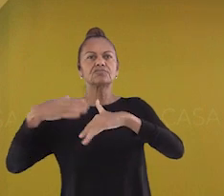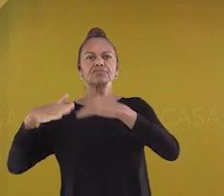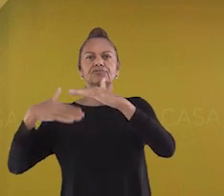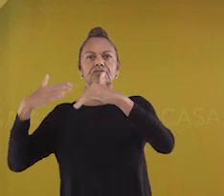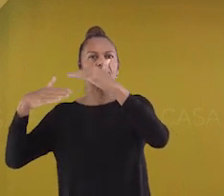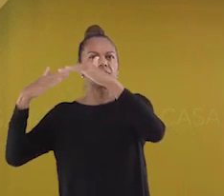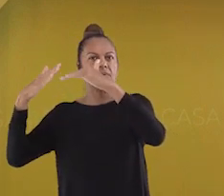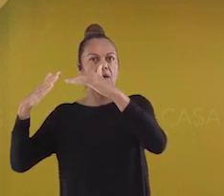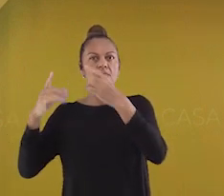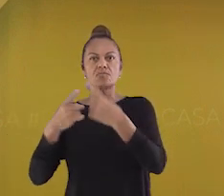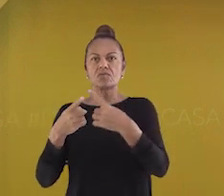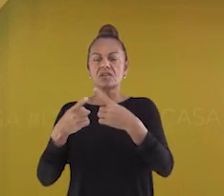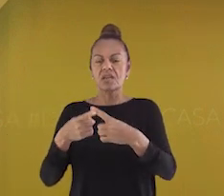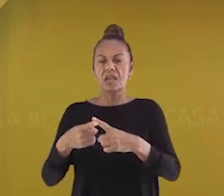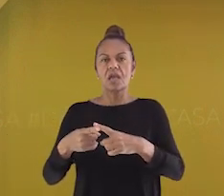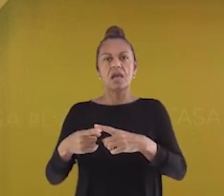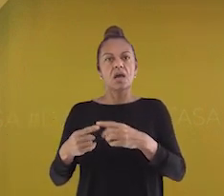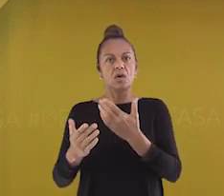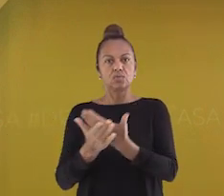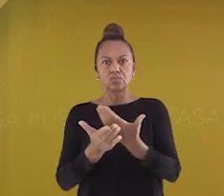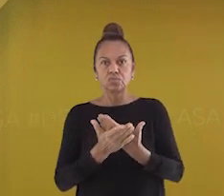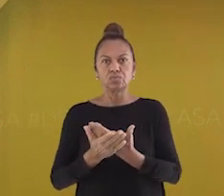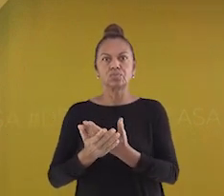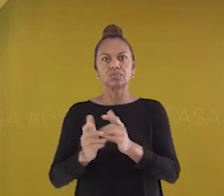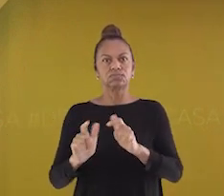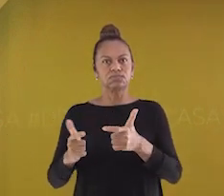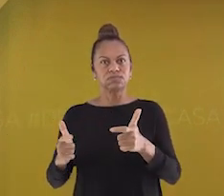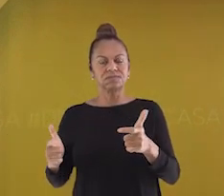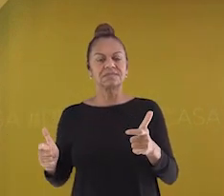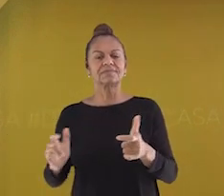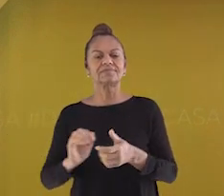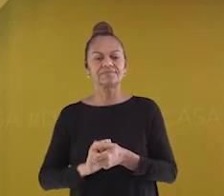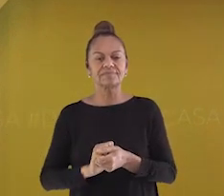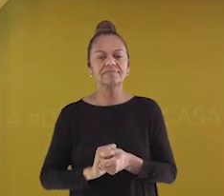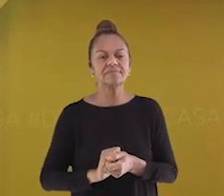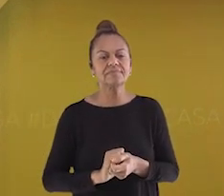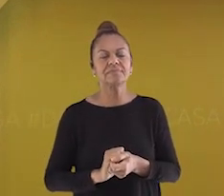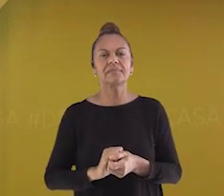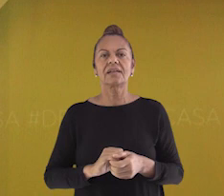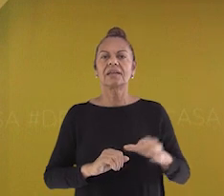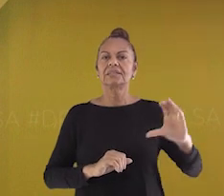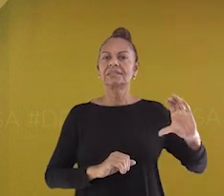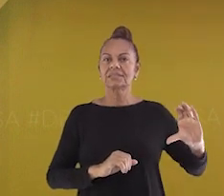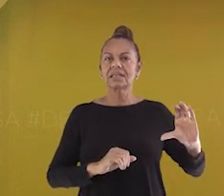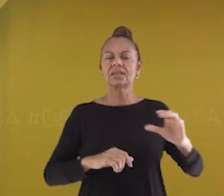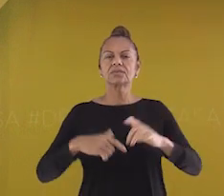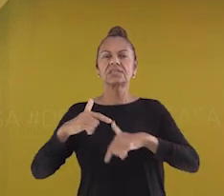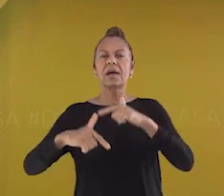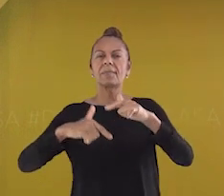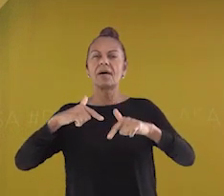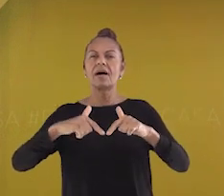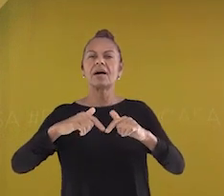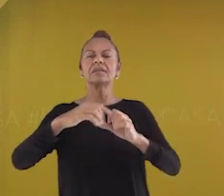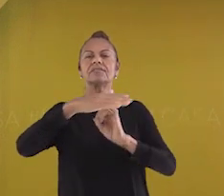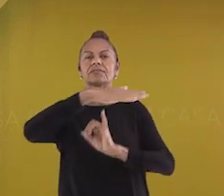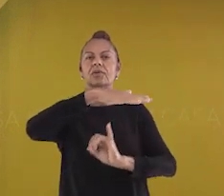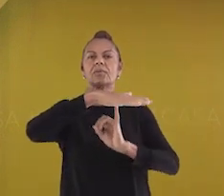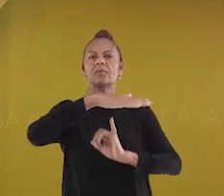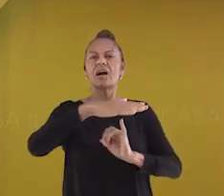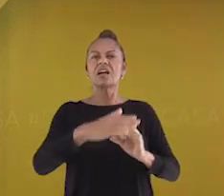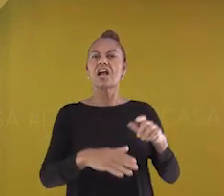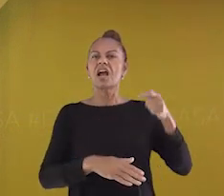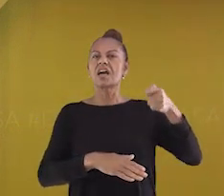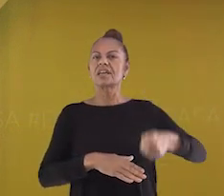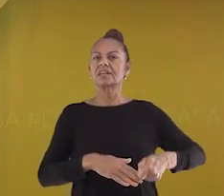aumenta apenas nos países desenvolvidos, devido ao alto grau de escolarização. Ou a letra